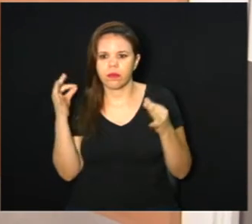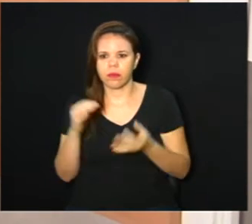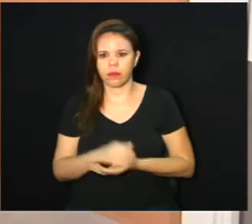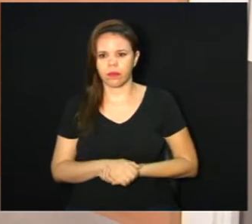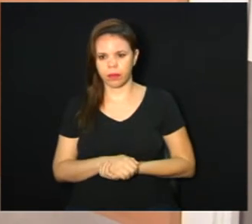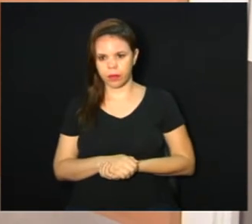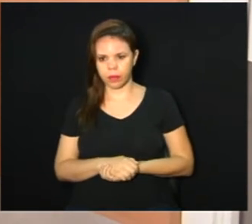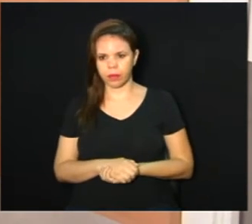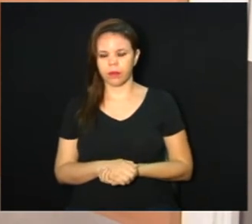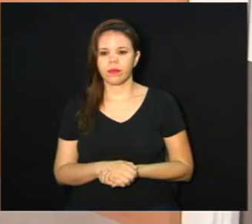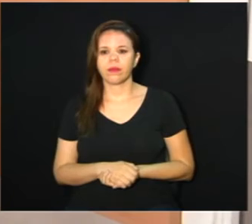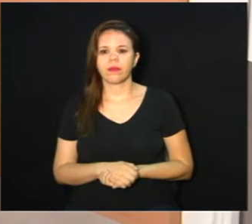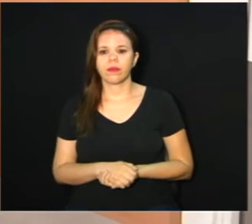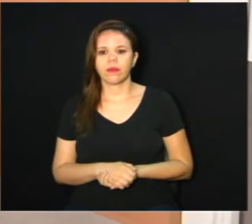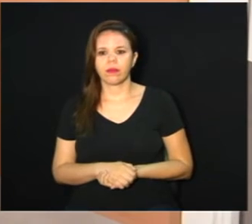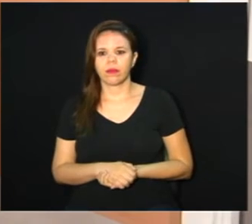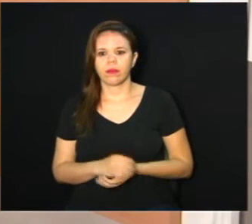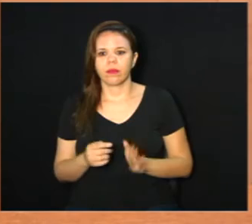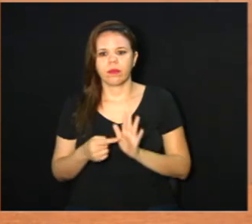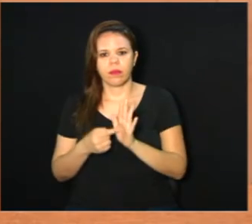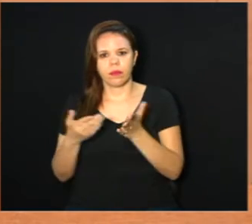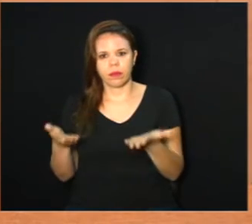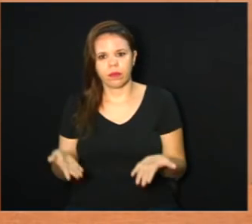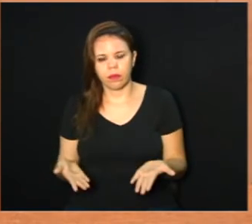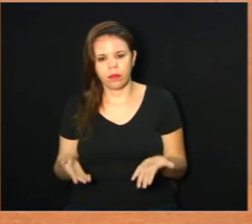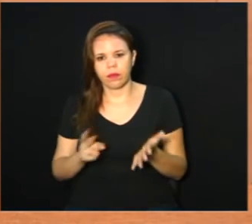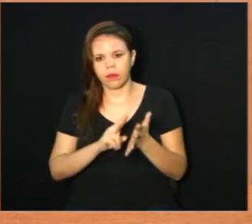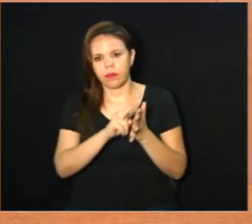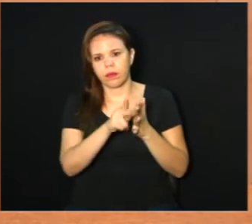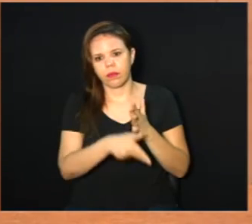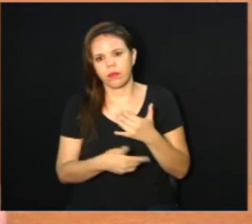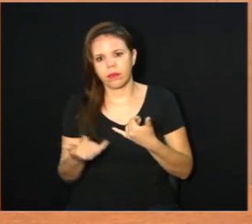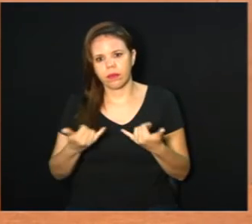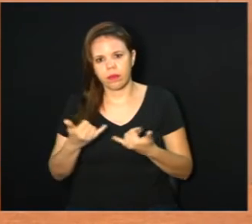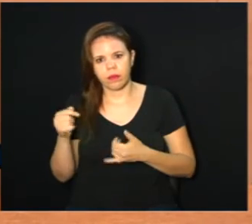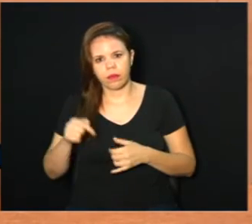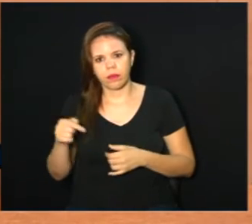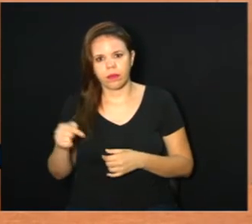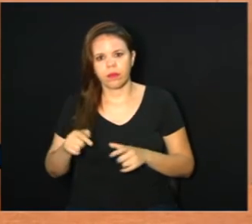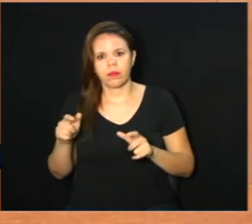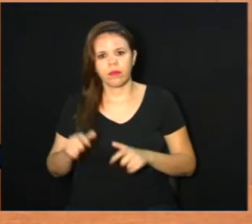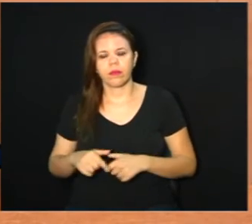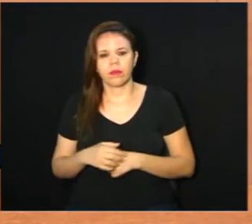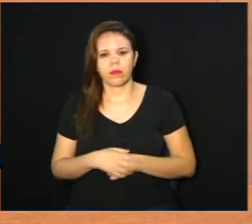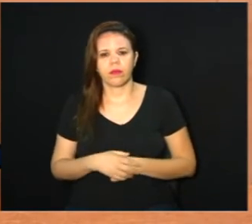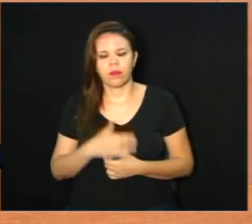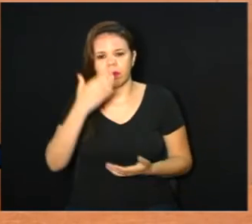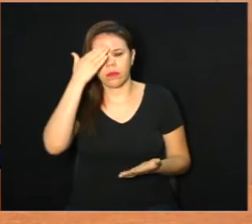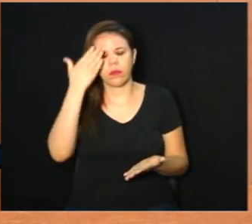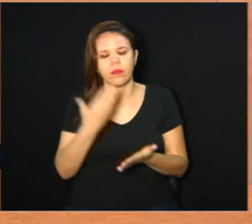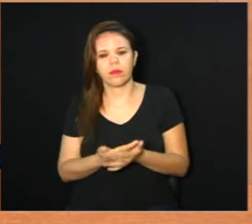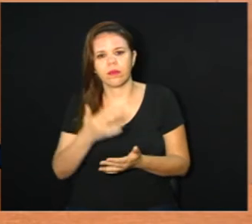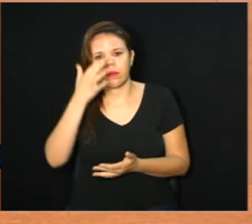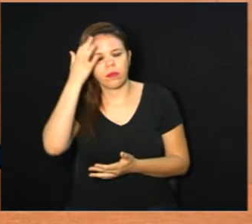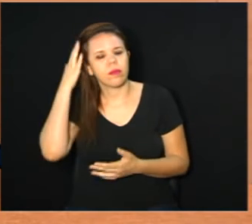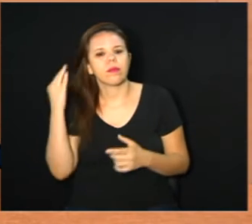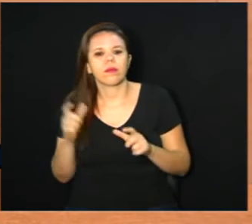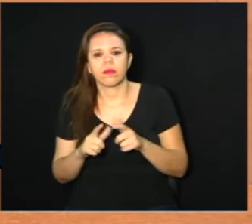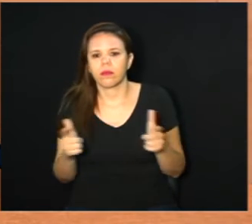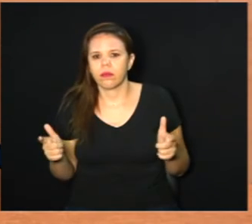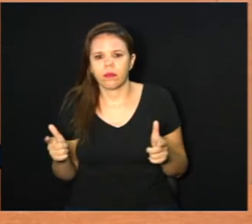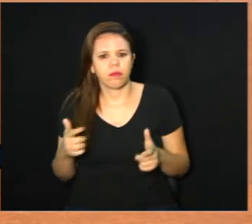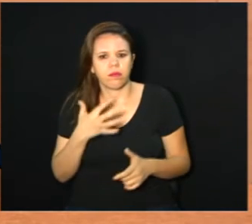Trouxe aqui uma gama de informações que acredito que a grande maioria